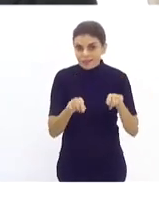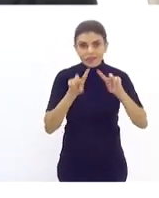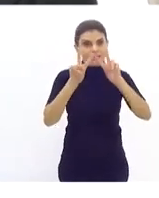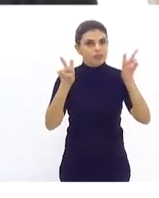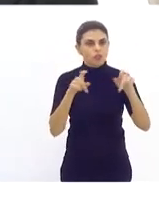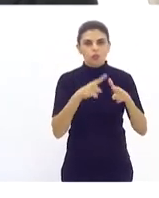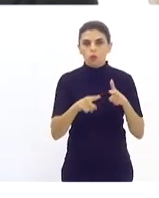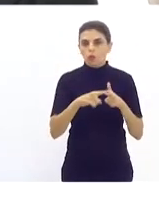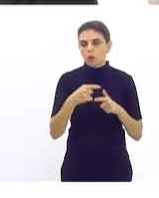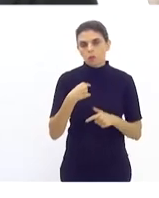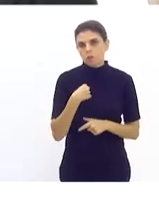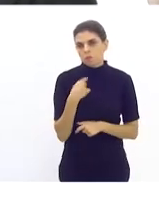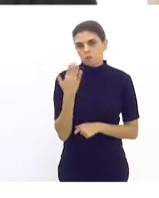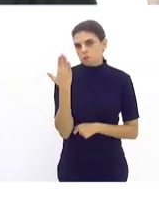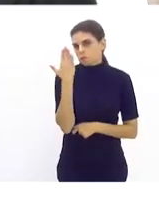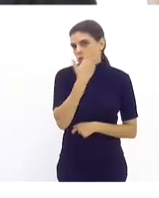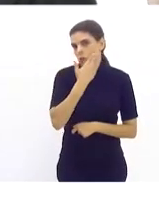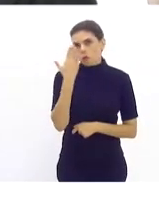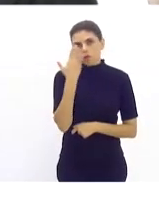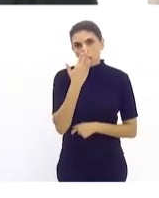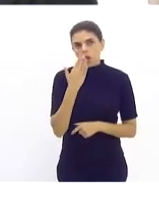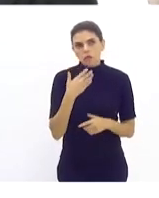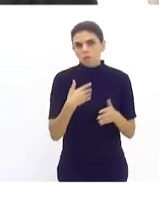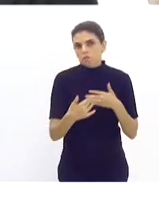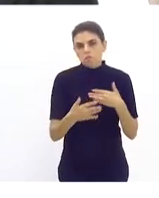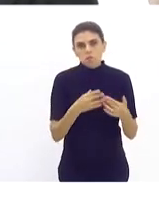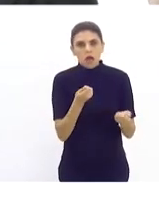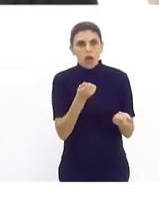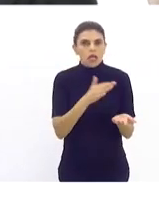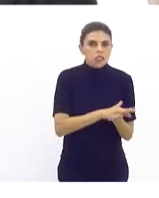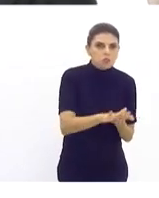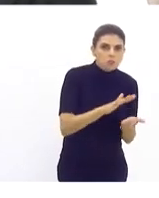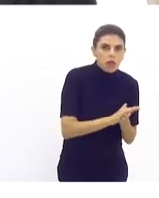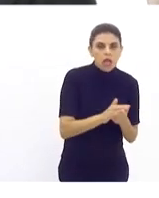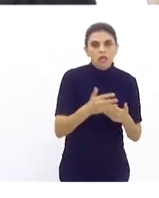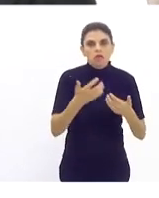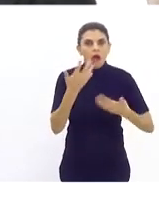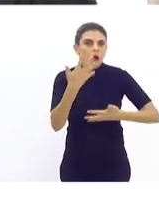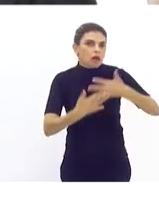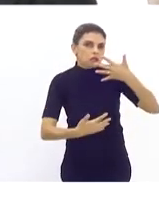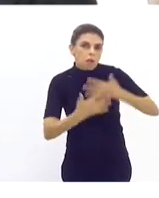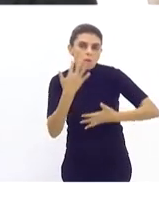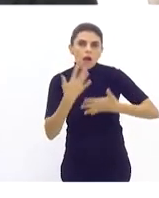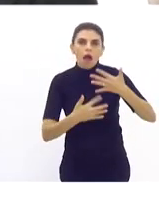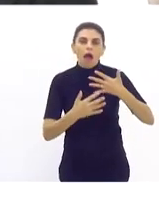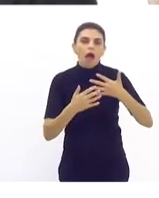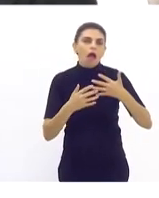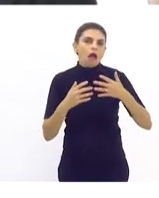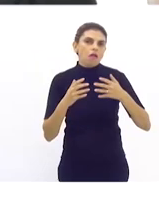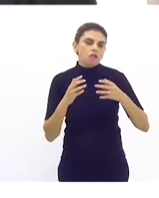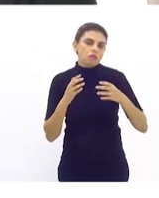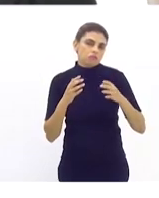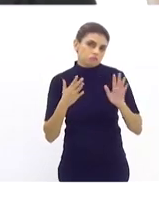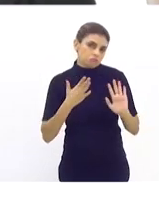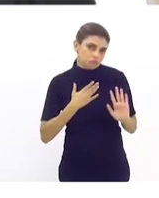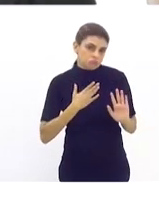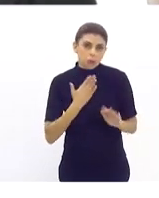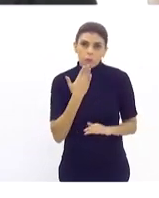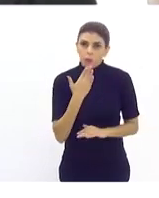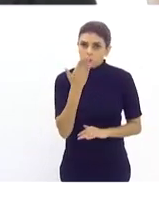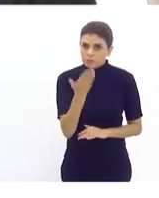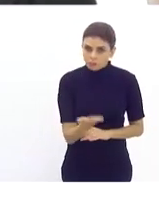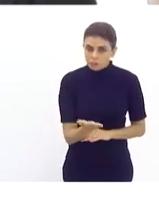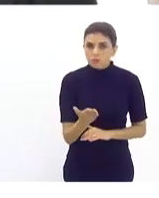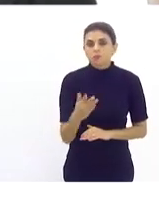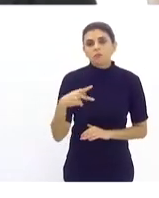eu não vejo nada que importe despesa ou que infrinja essa autonomia federativa. Então, senhor presidente, eu estou